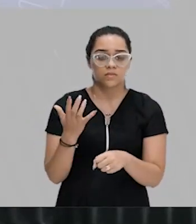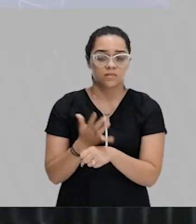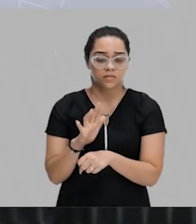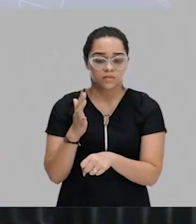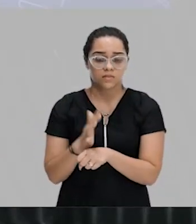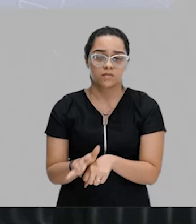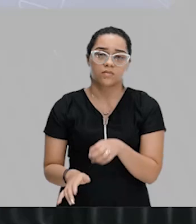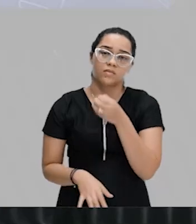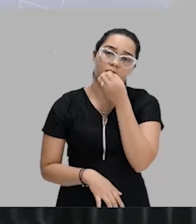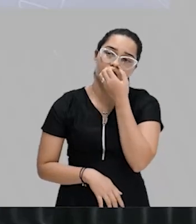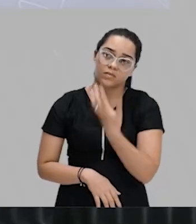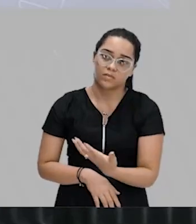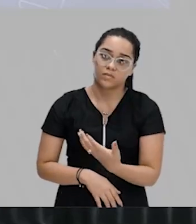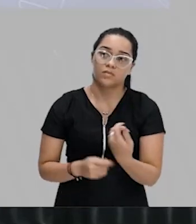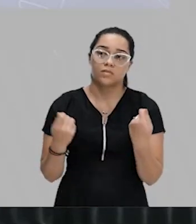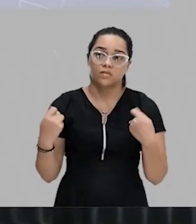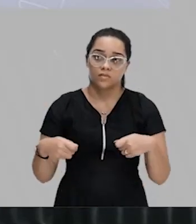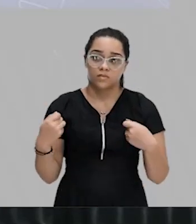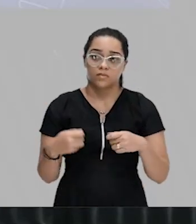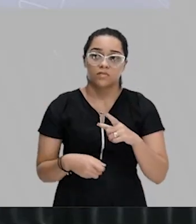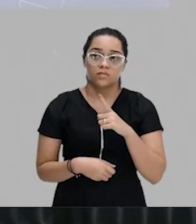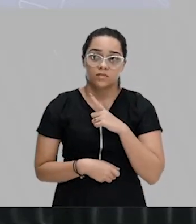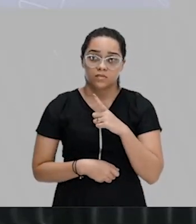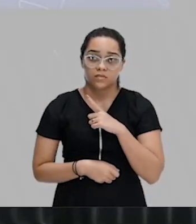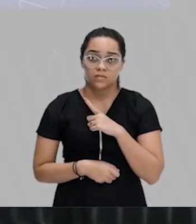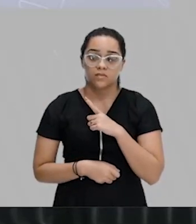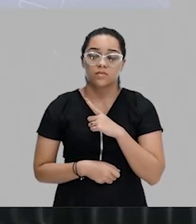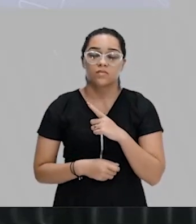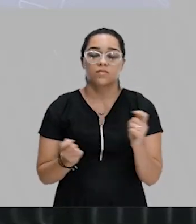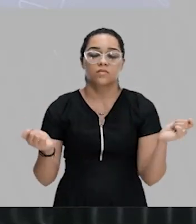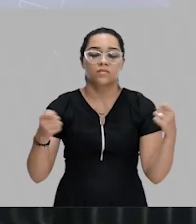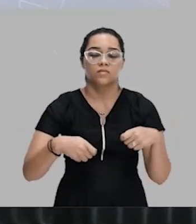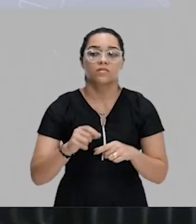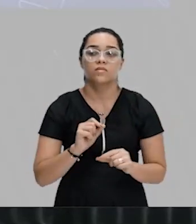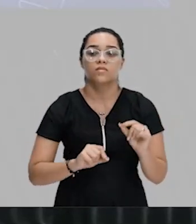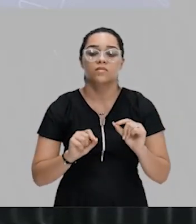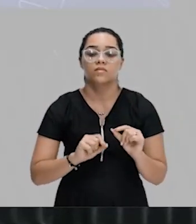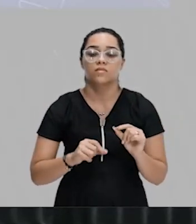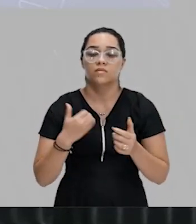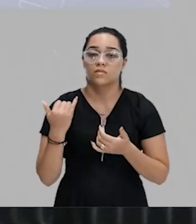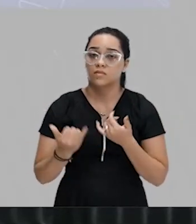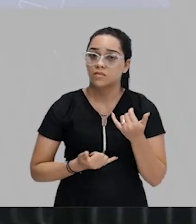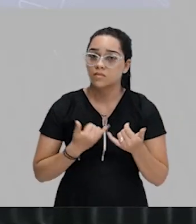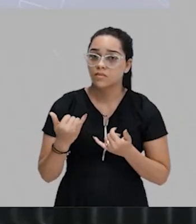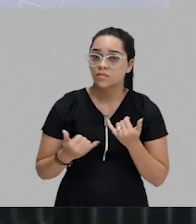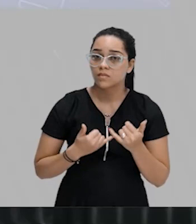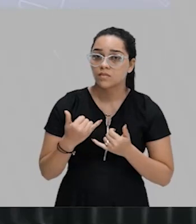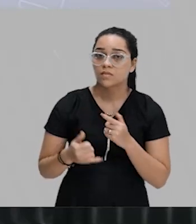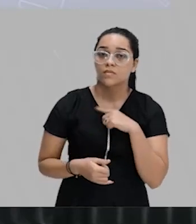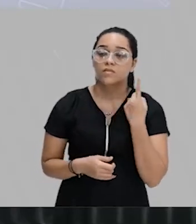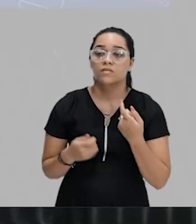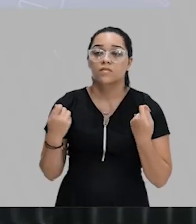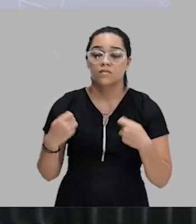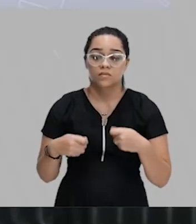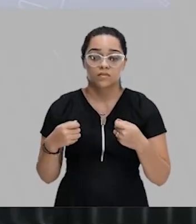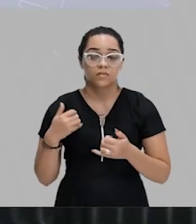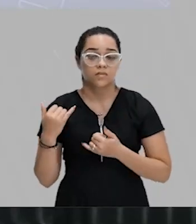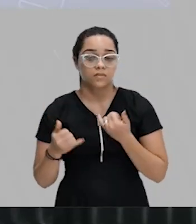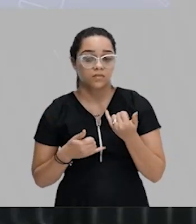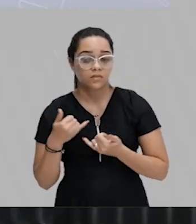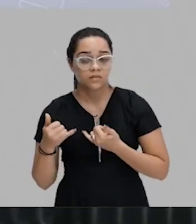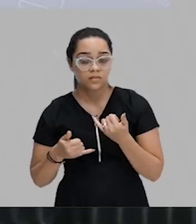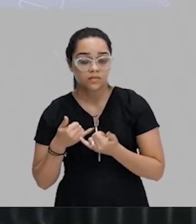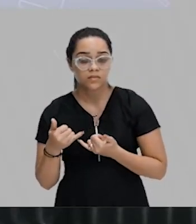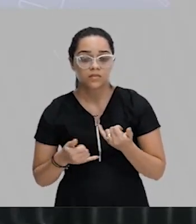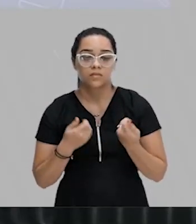bem. É preciso ter a capacidade, sabe de quê? De brincar. Nós precisamos brincar.